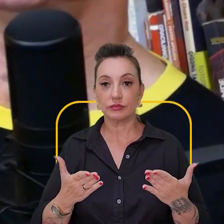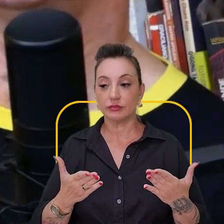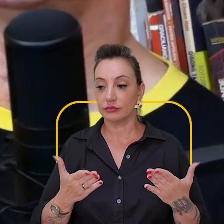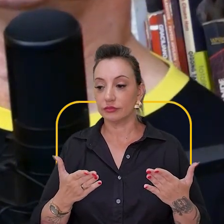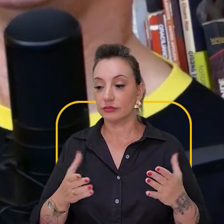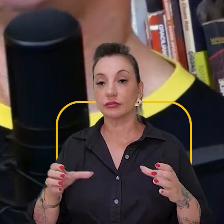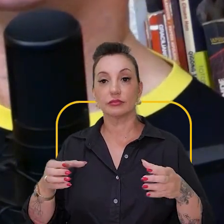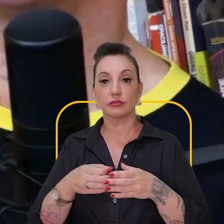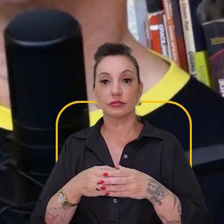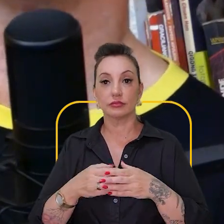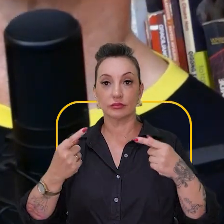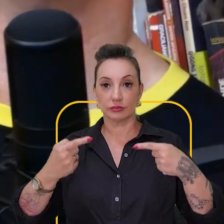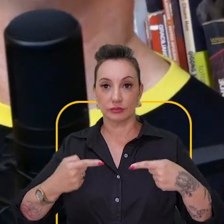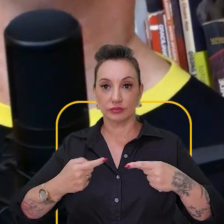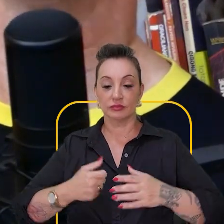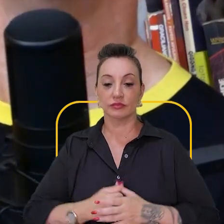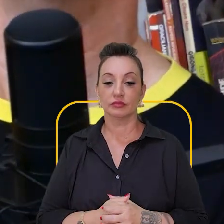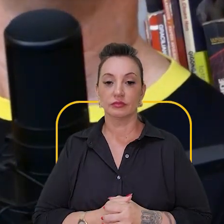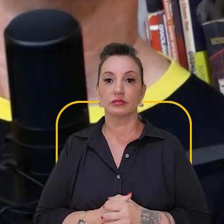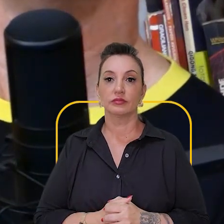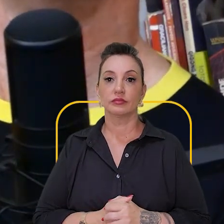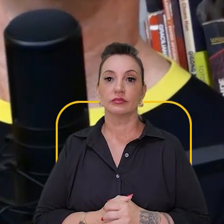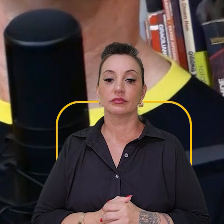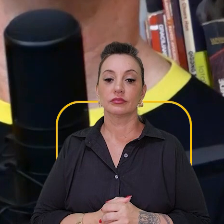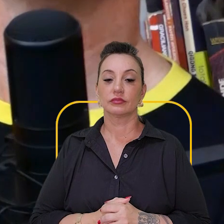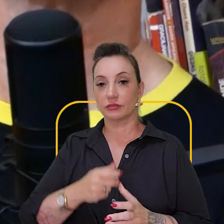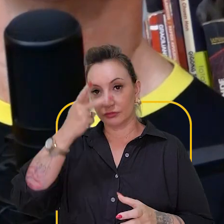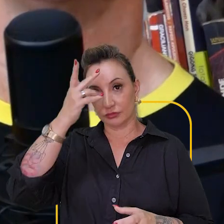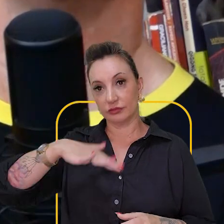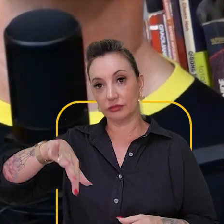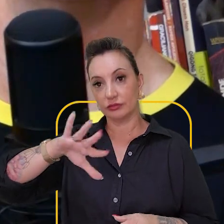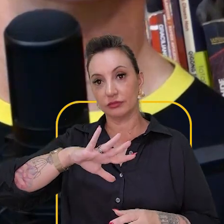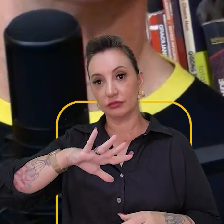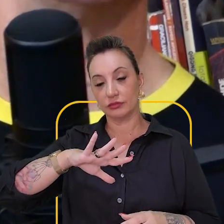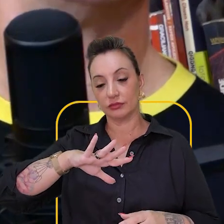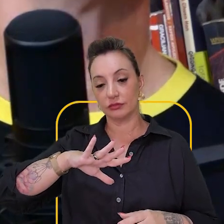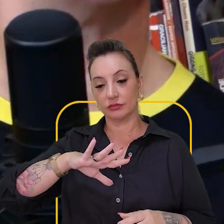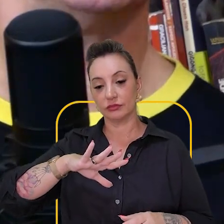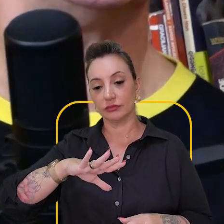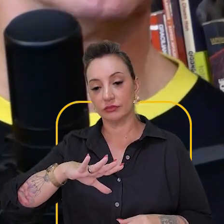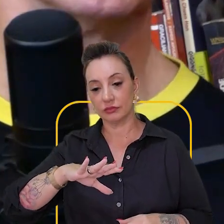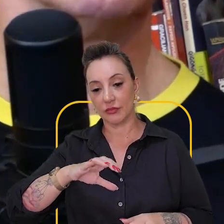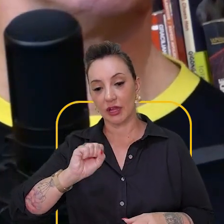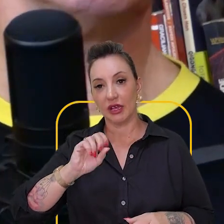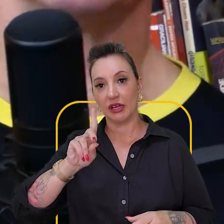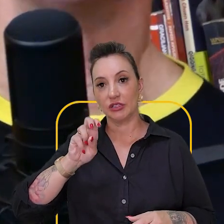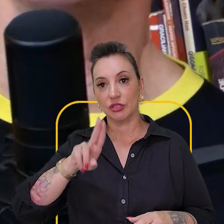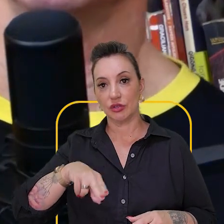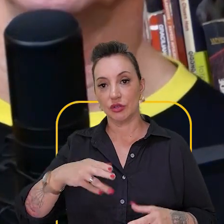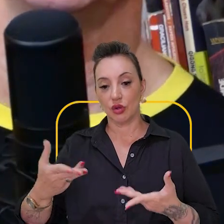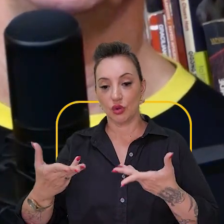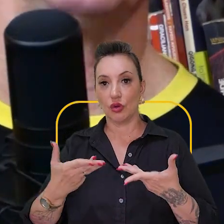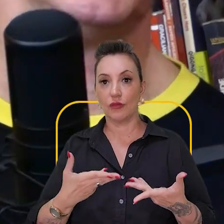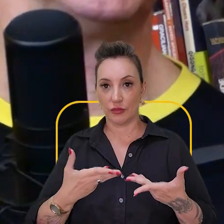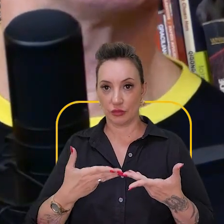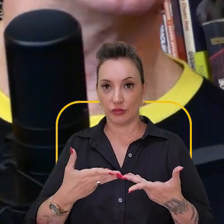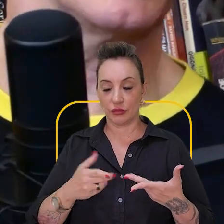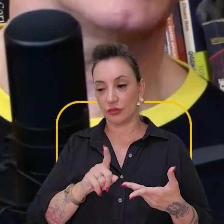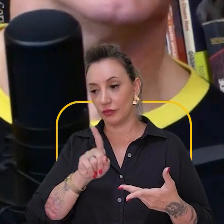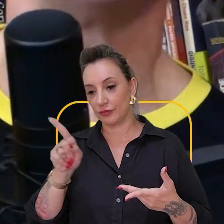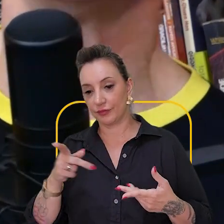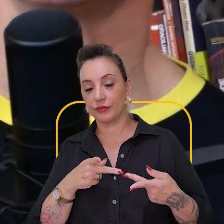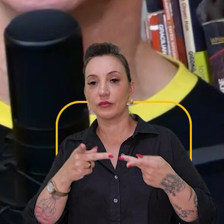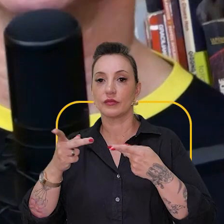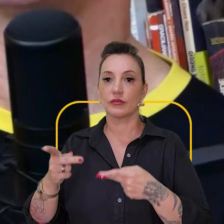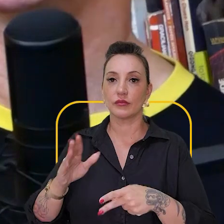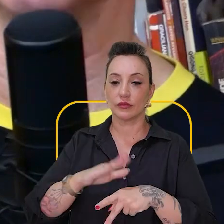eh equipe de competição eh o pessoal do se fo Edilson me convidou recentemente para ir